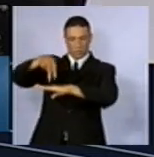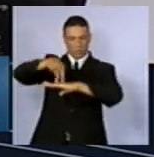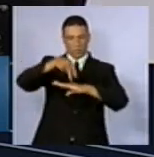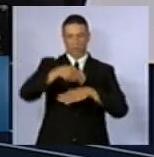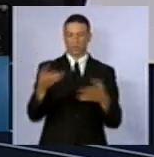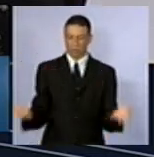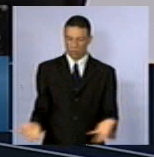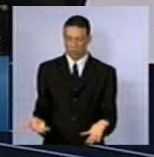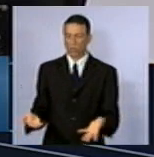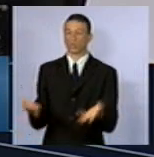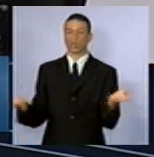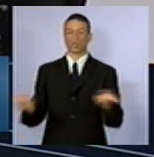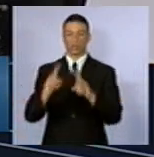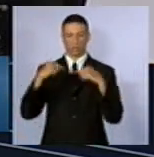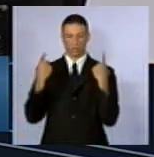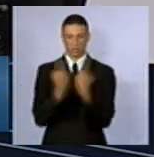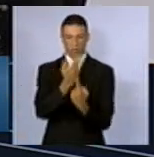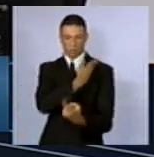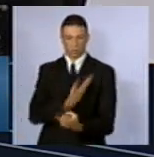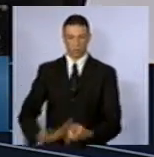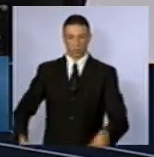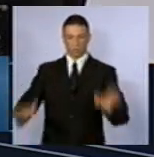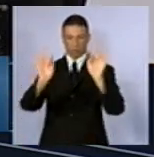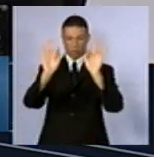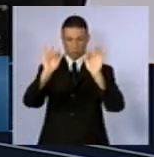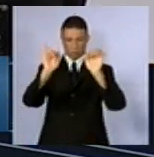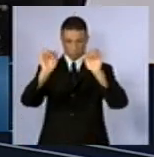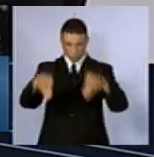e declaro encerrada essa sessão convidando todos para amanhã